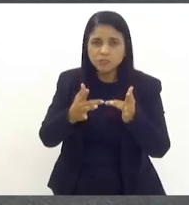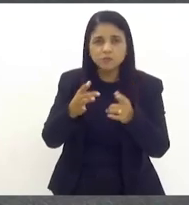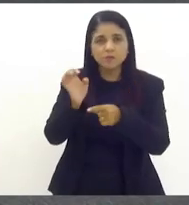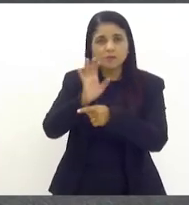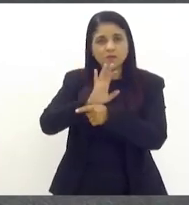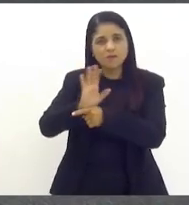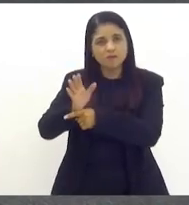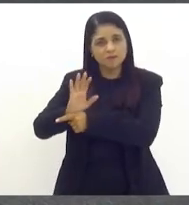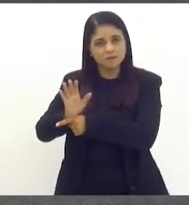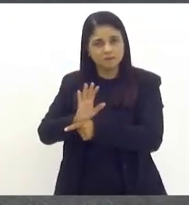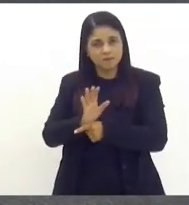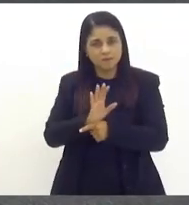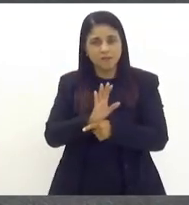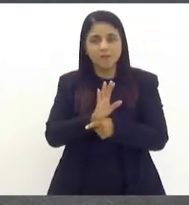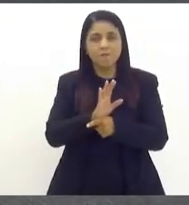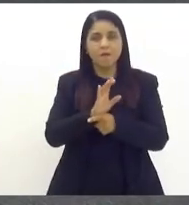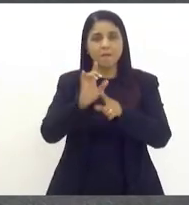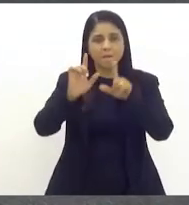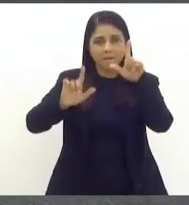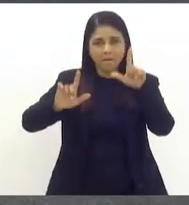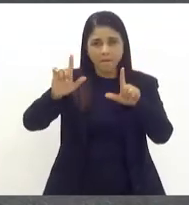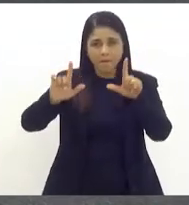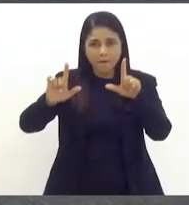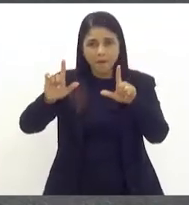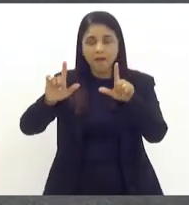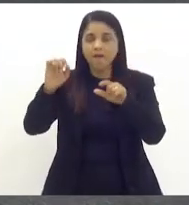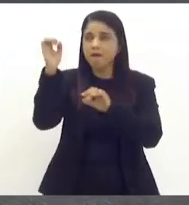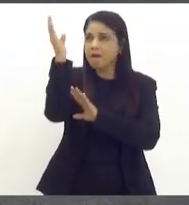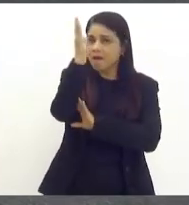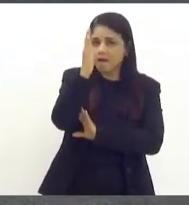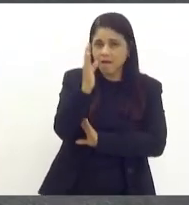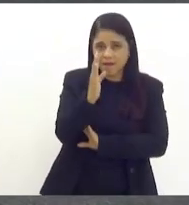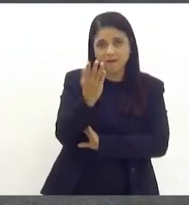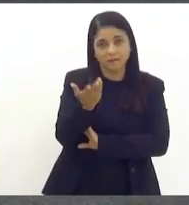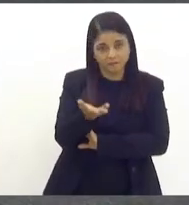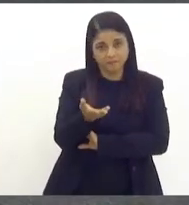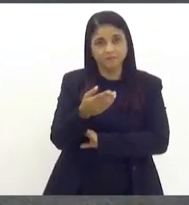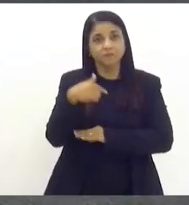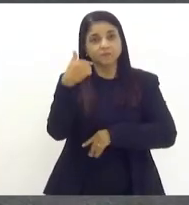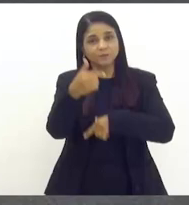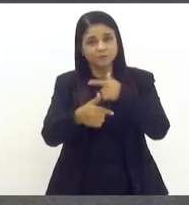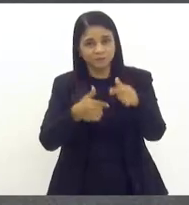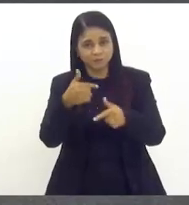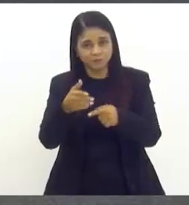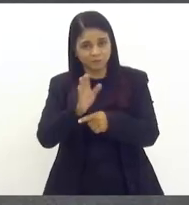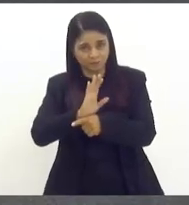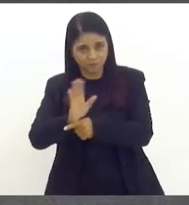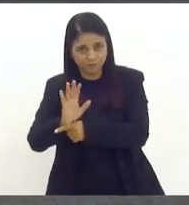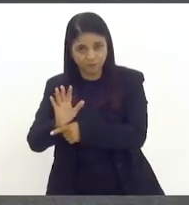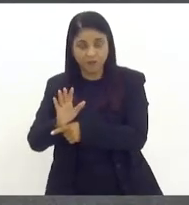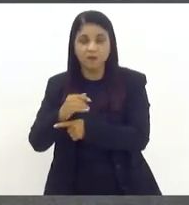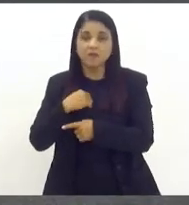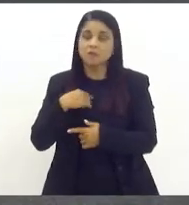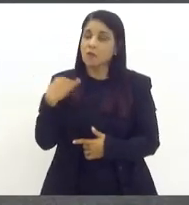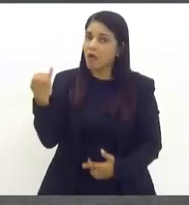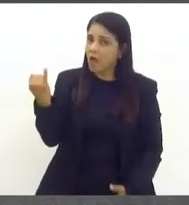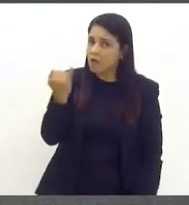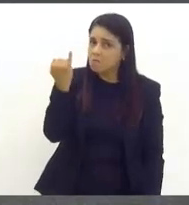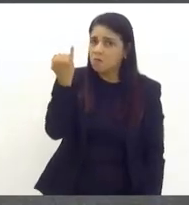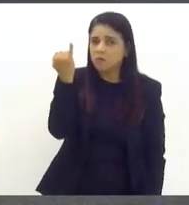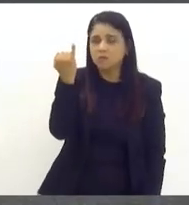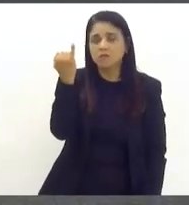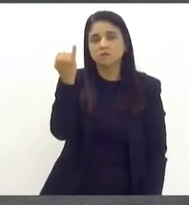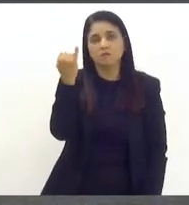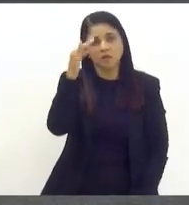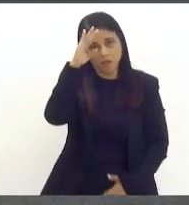a levar para as telas do povo brasileiro então devido a essa importância creio nós não